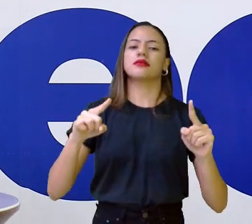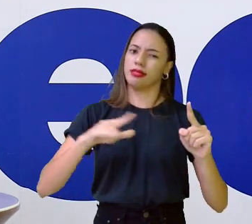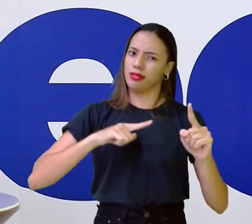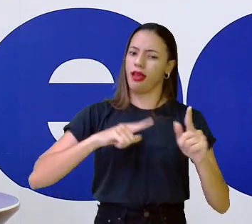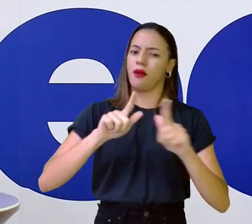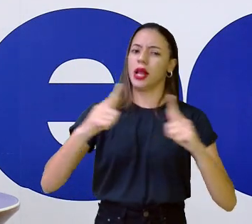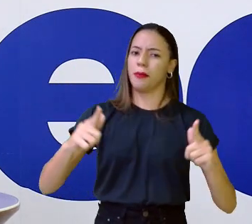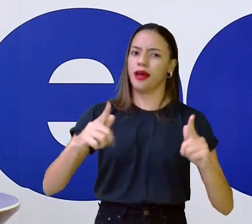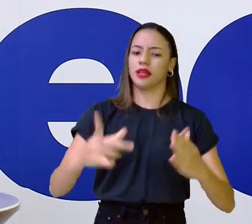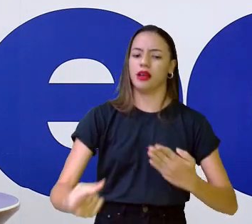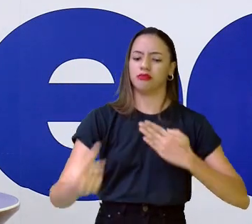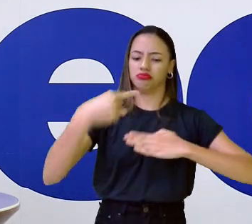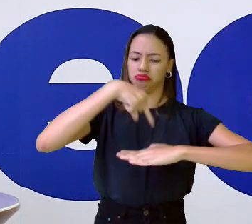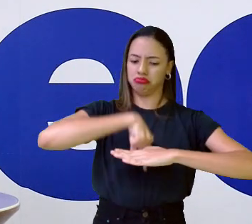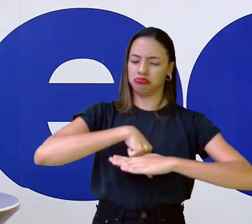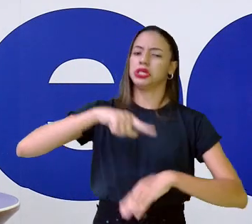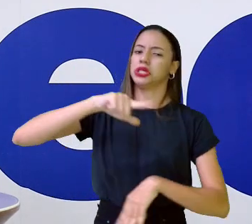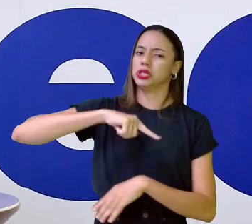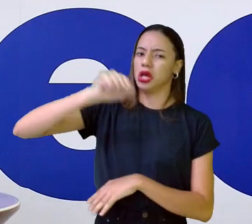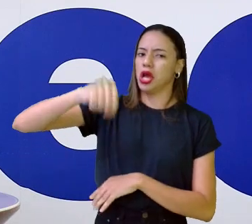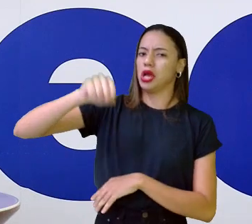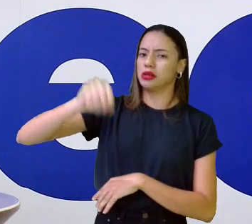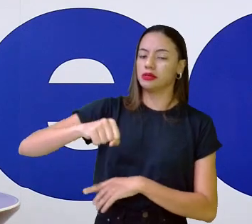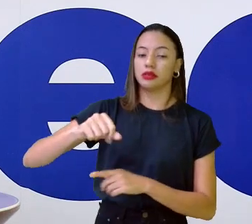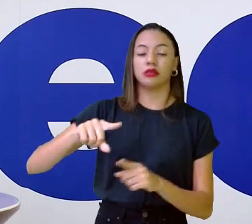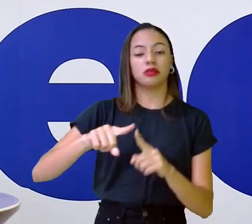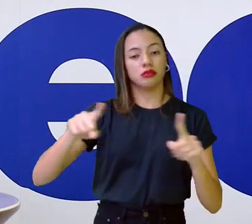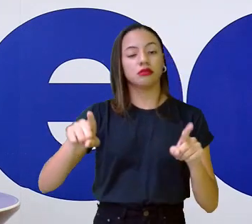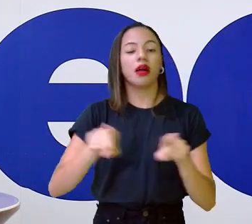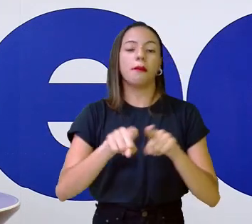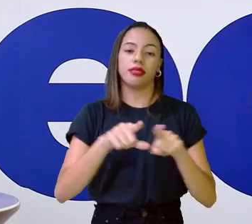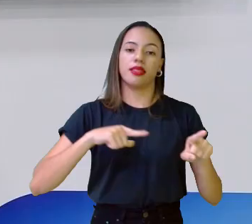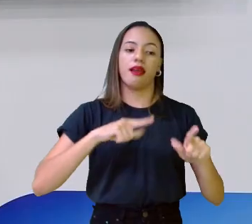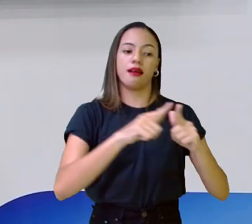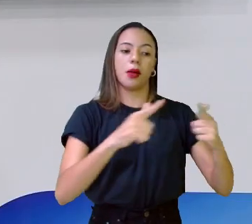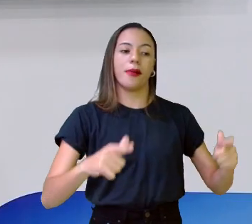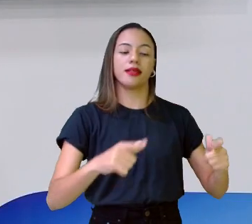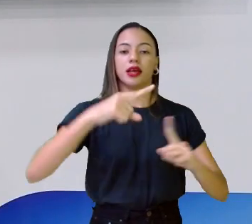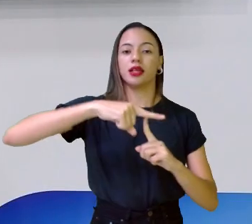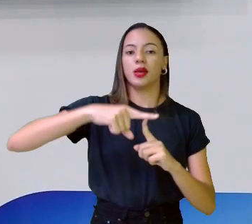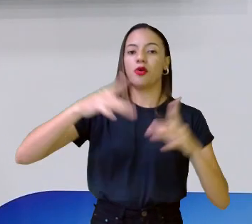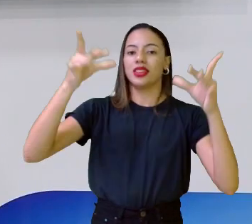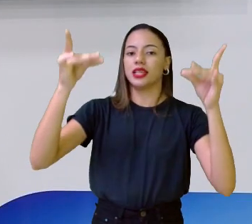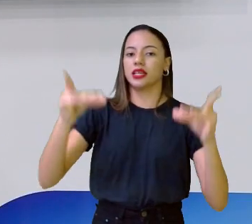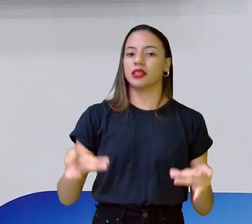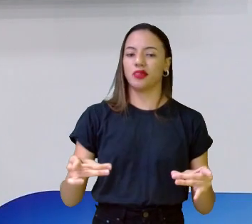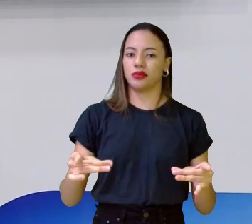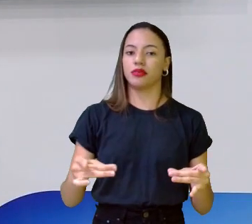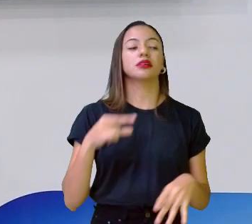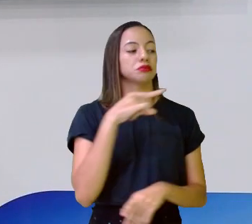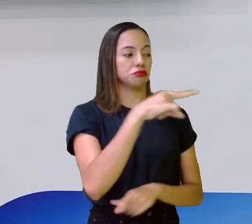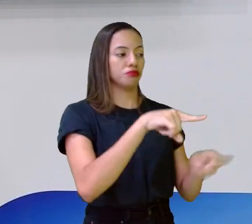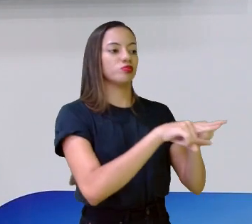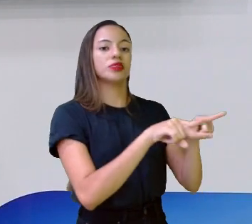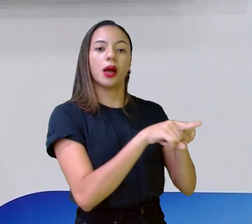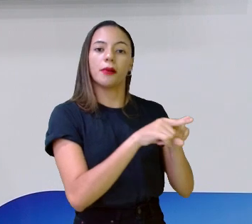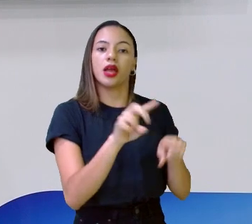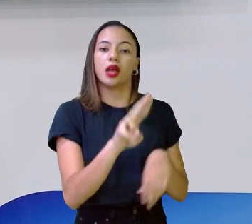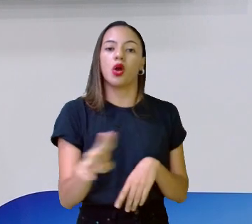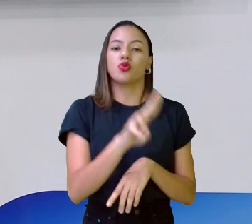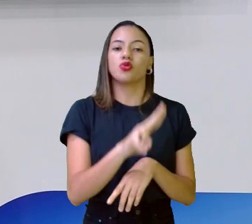internalizada e ele também, a gente pode falar aí da gramática descritiva. Né? Ele passeia aí, né? Ele faz uso da